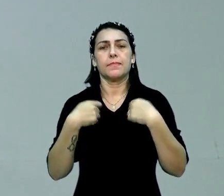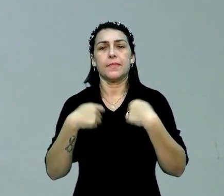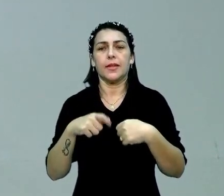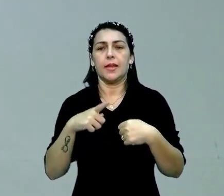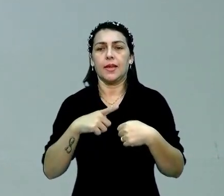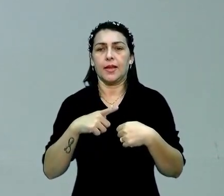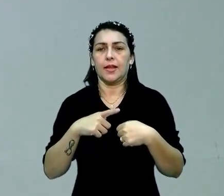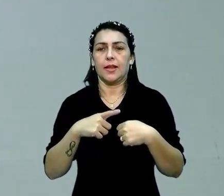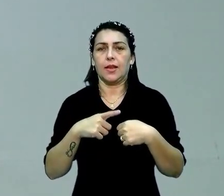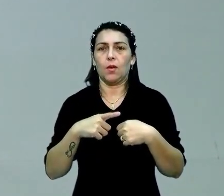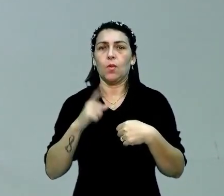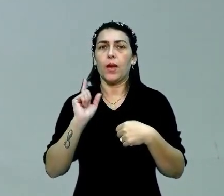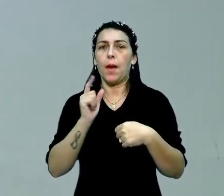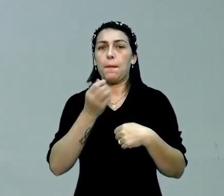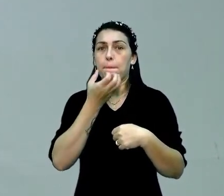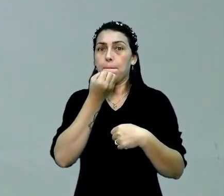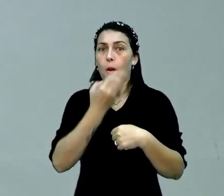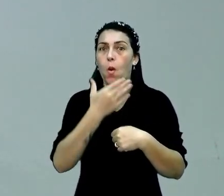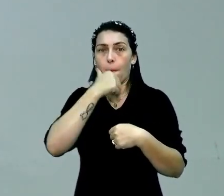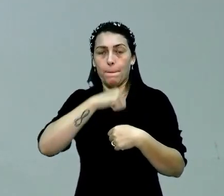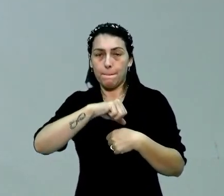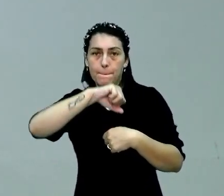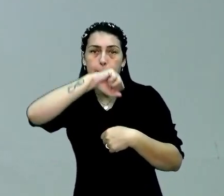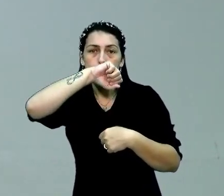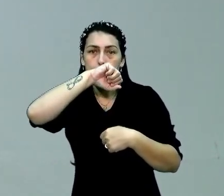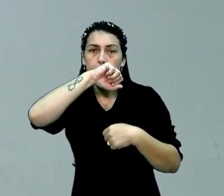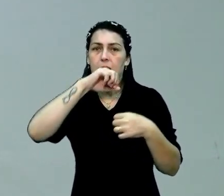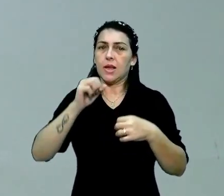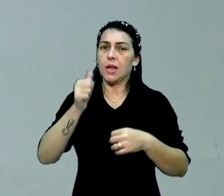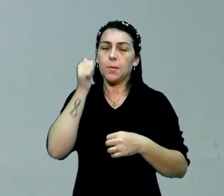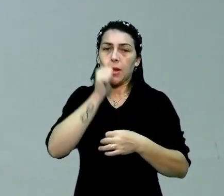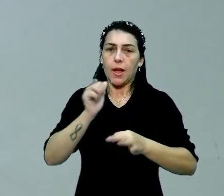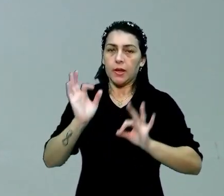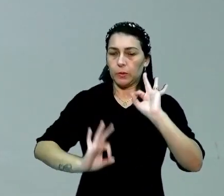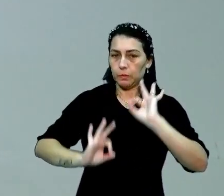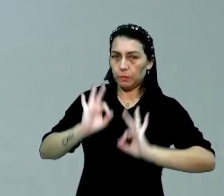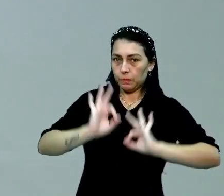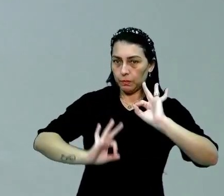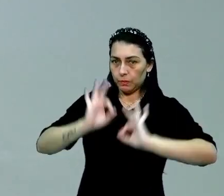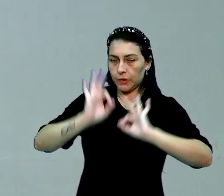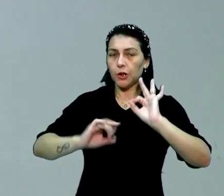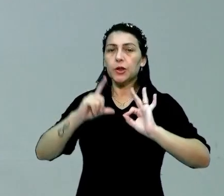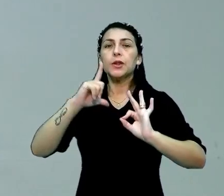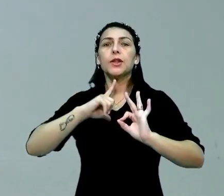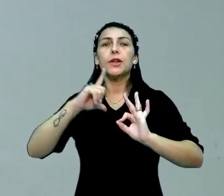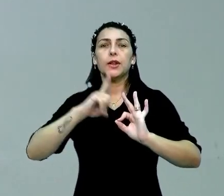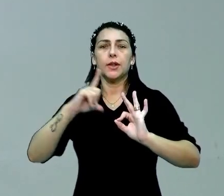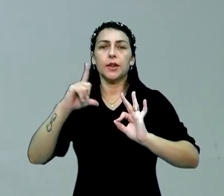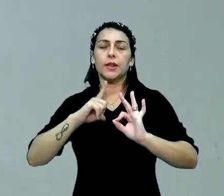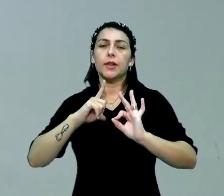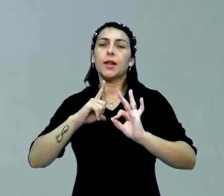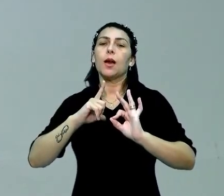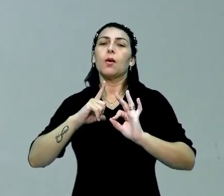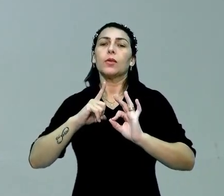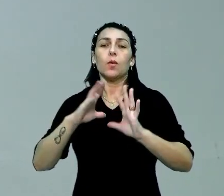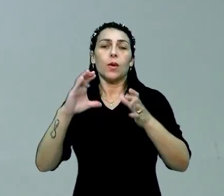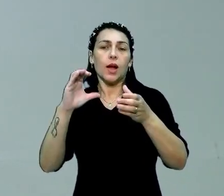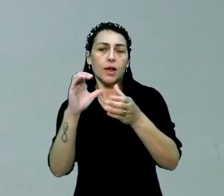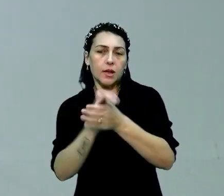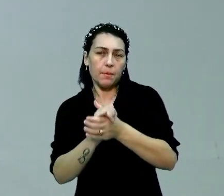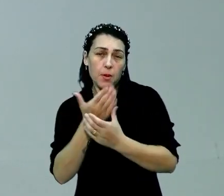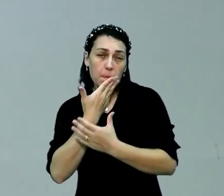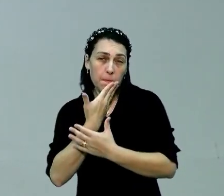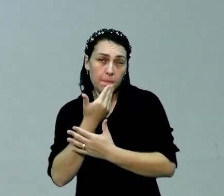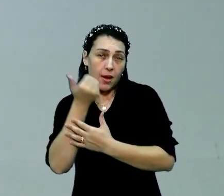ótimas genitoras. Então, as mulheres que se preparavam fisicamente, elas teriam a probabilidade de ter um casamento um pouquinho